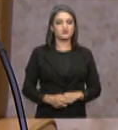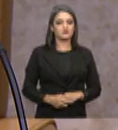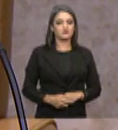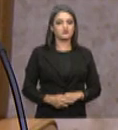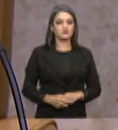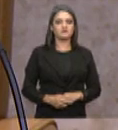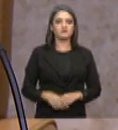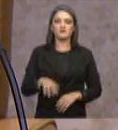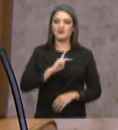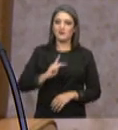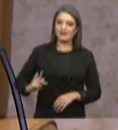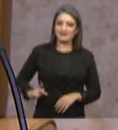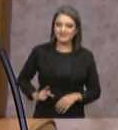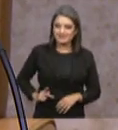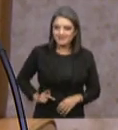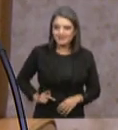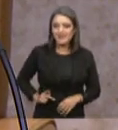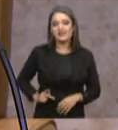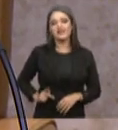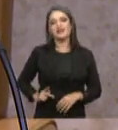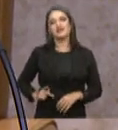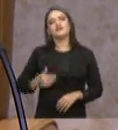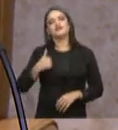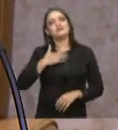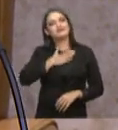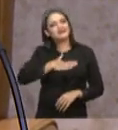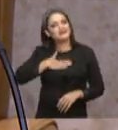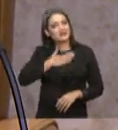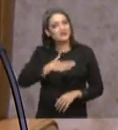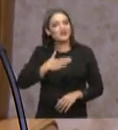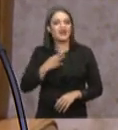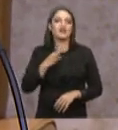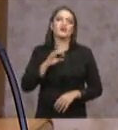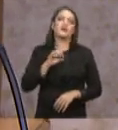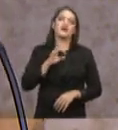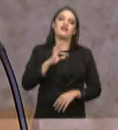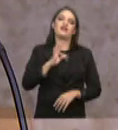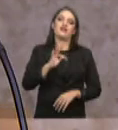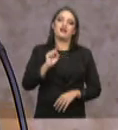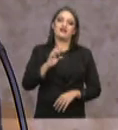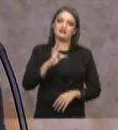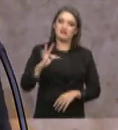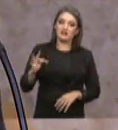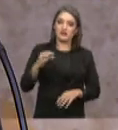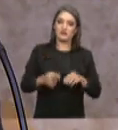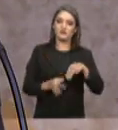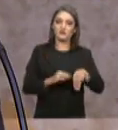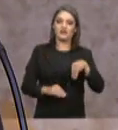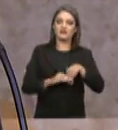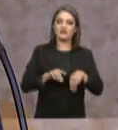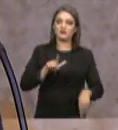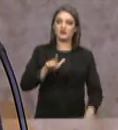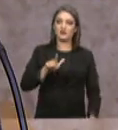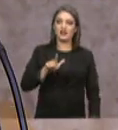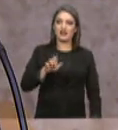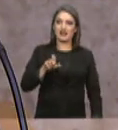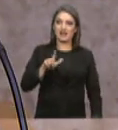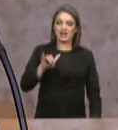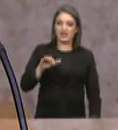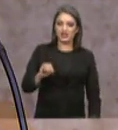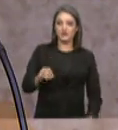do Trabalho minha casa de sempre Ministro Lélio Bentes Correia na pessoa de quem cumprimento